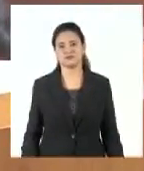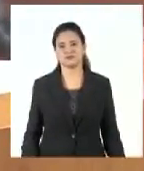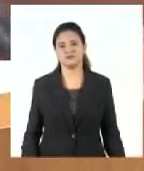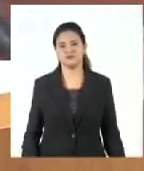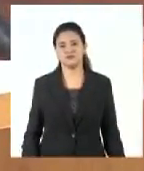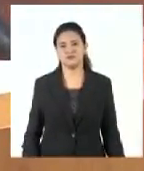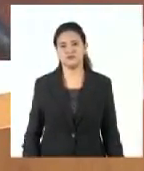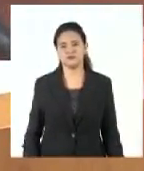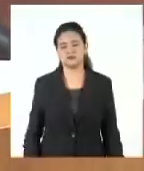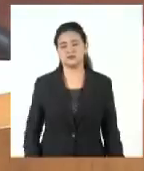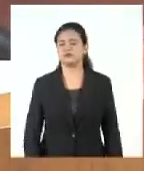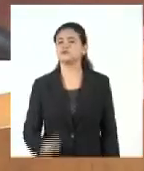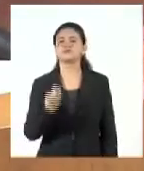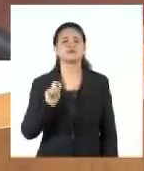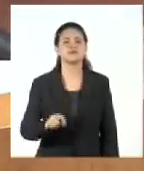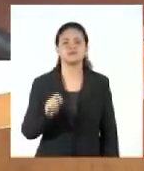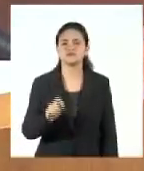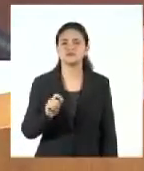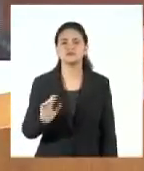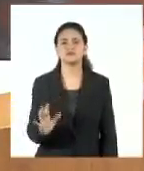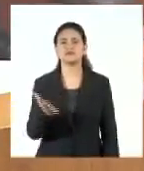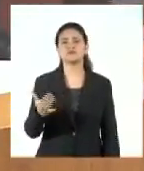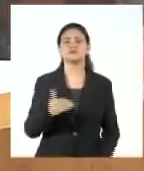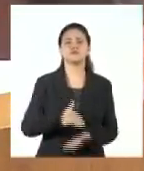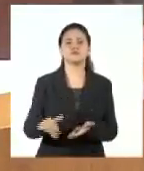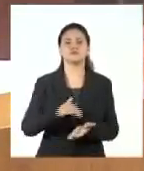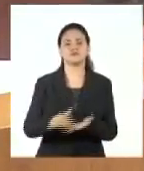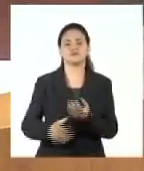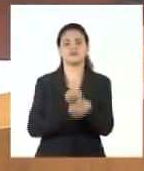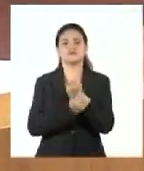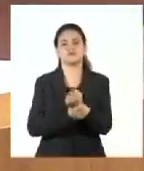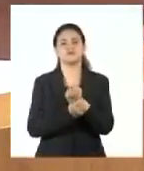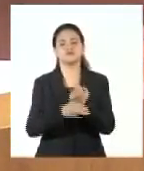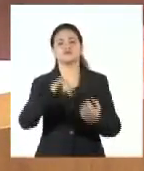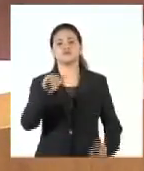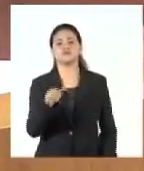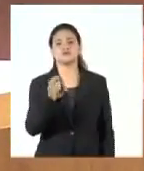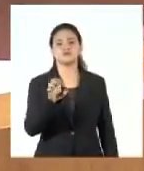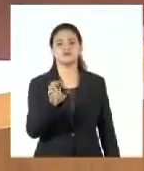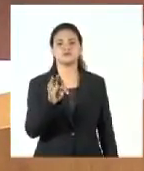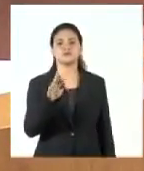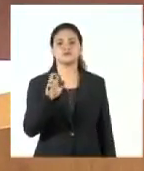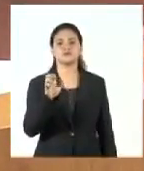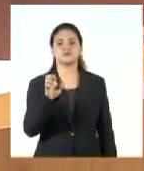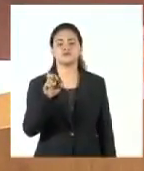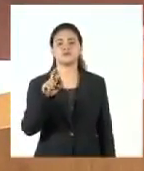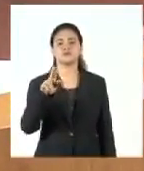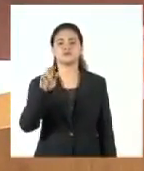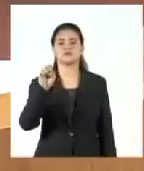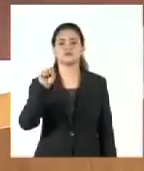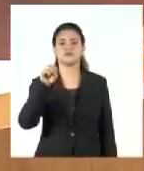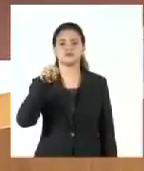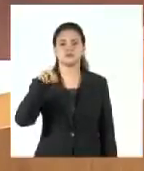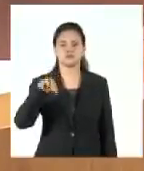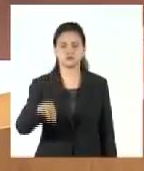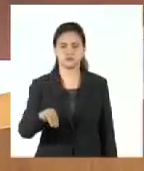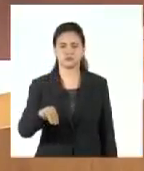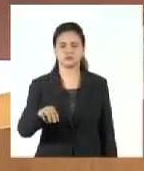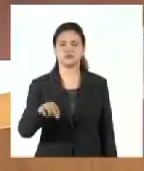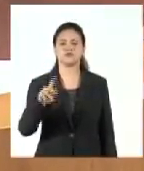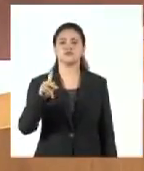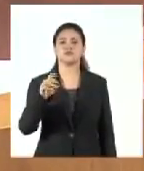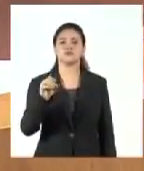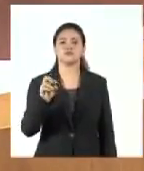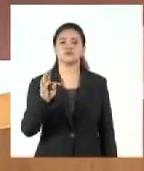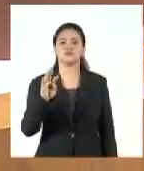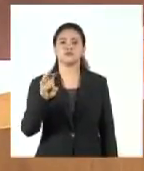que está acontecendo com o secretário de Segurança Jefferson Portela? O que está acontecendo com a